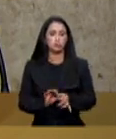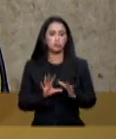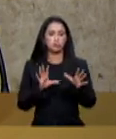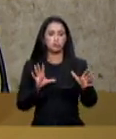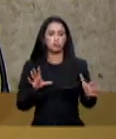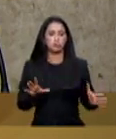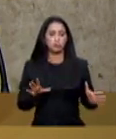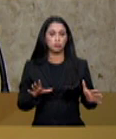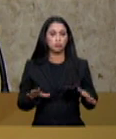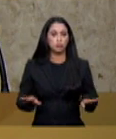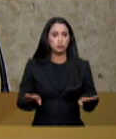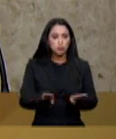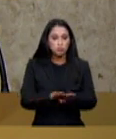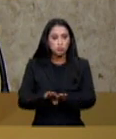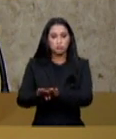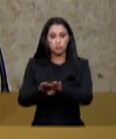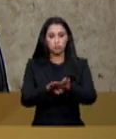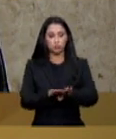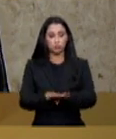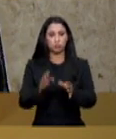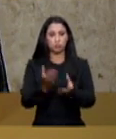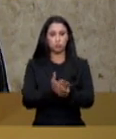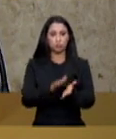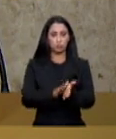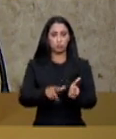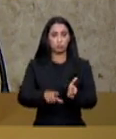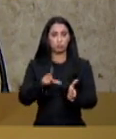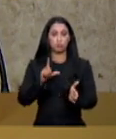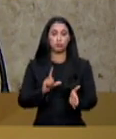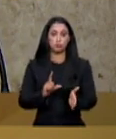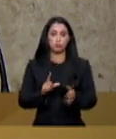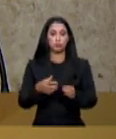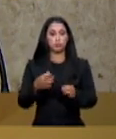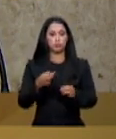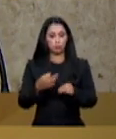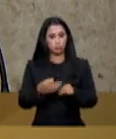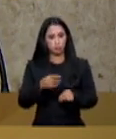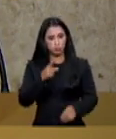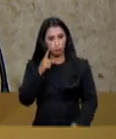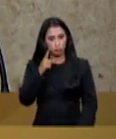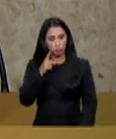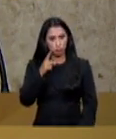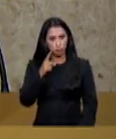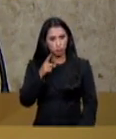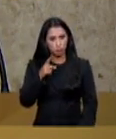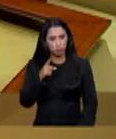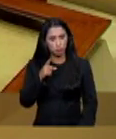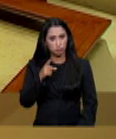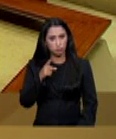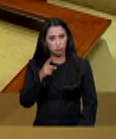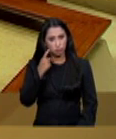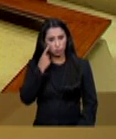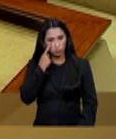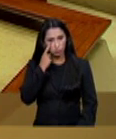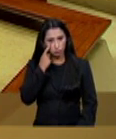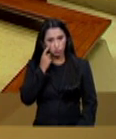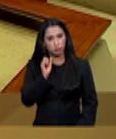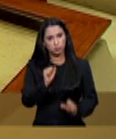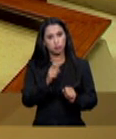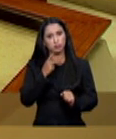coesão do precedente. Né? Pois não, ministro Osmar? Senhor presidente, apenas a título de